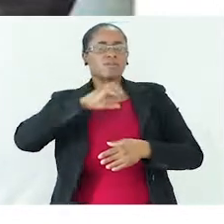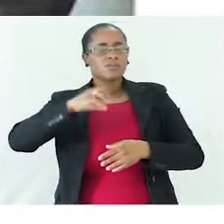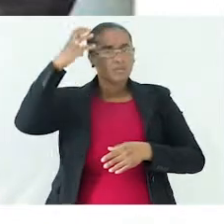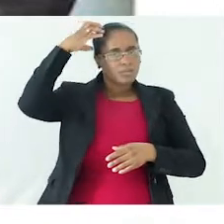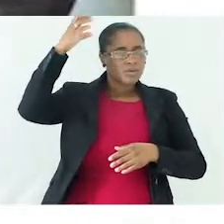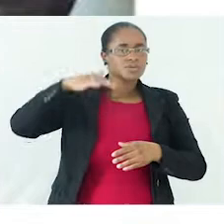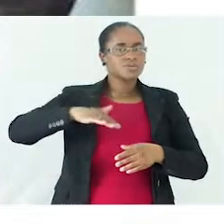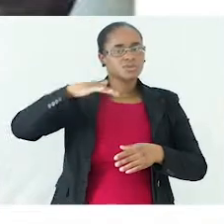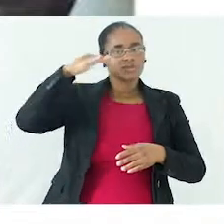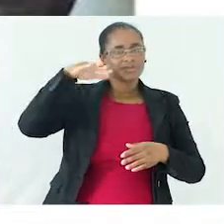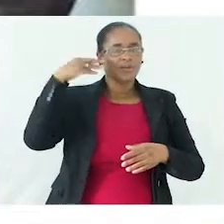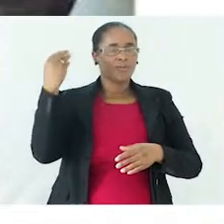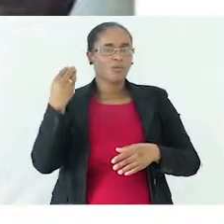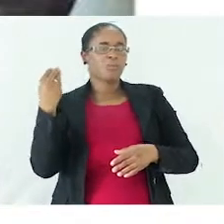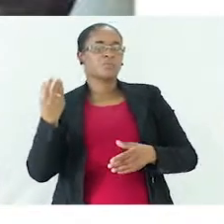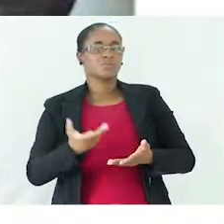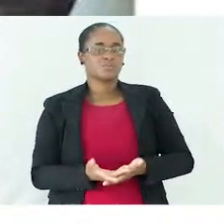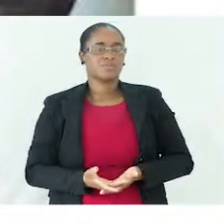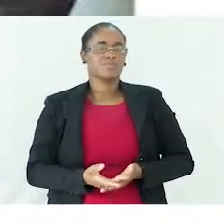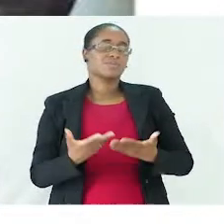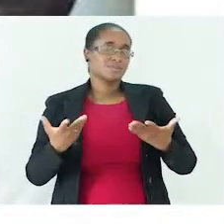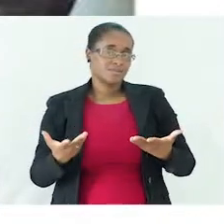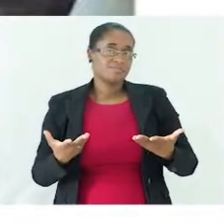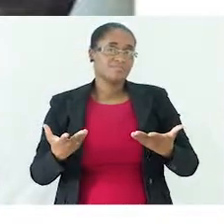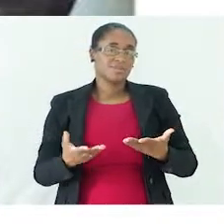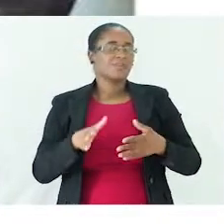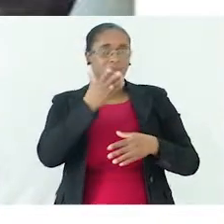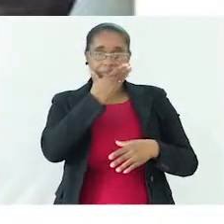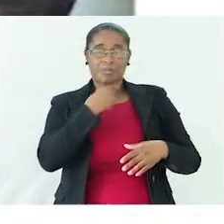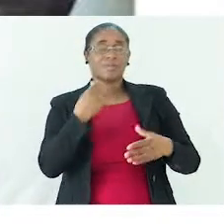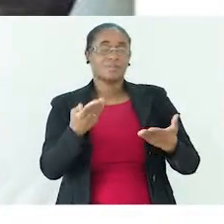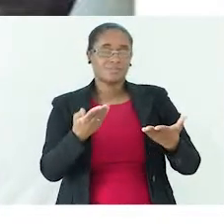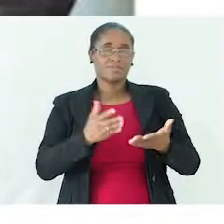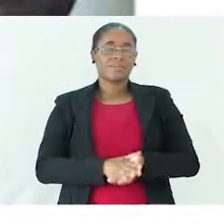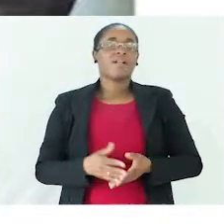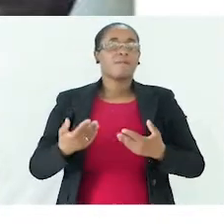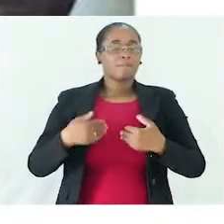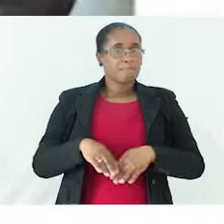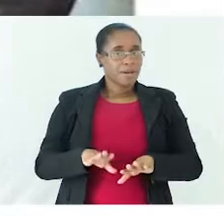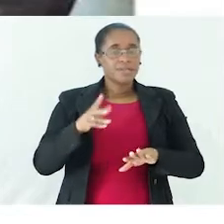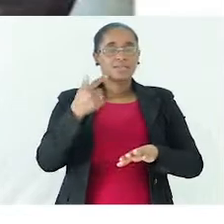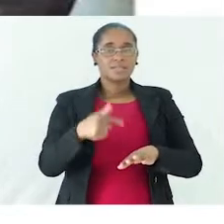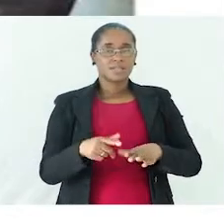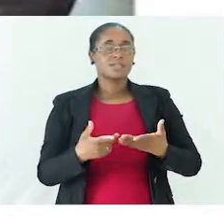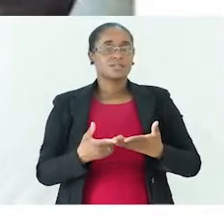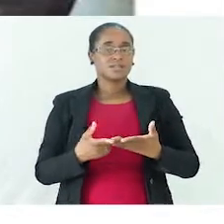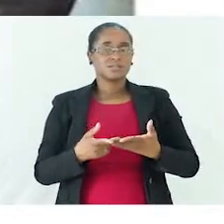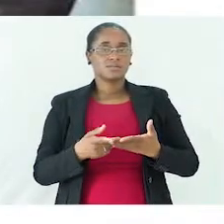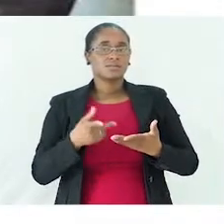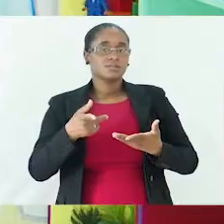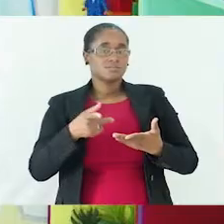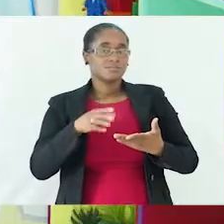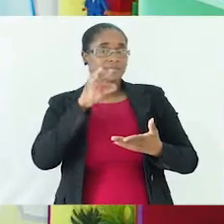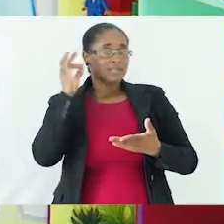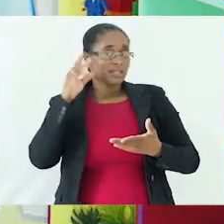em formosura, quer dizer, com uma certa beleza, mas tinha o sinão, que eram as